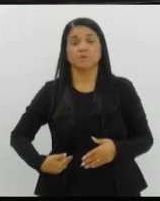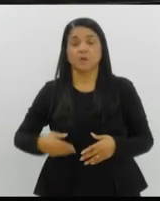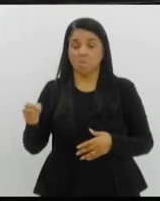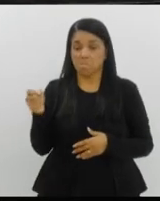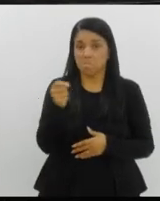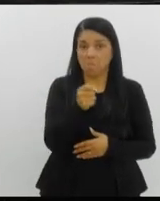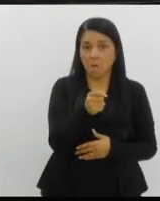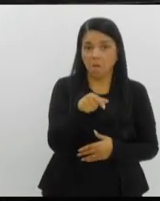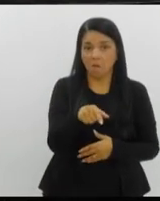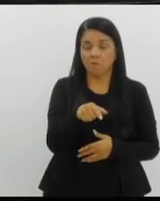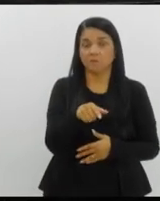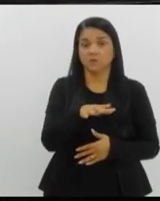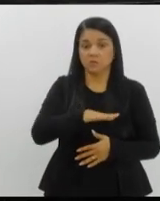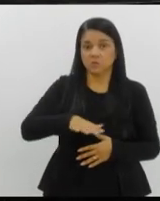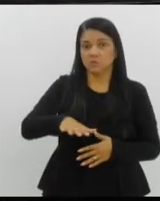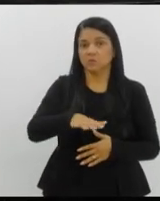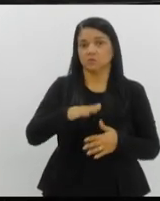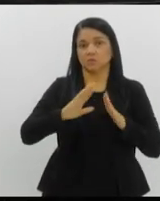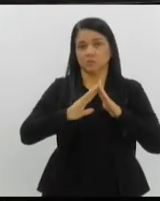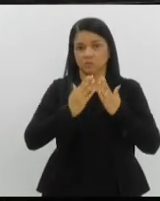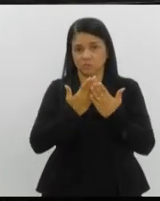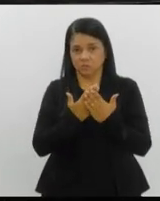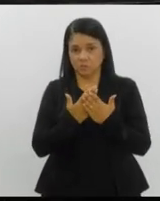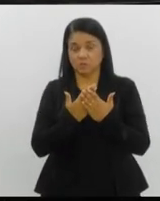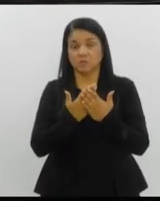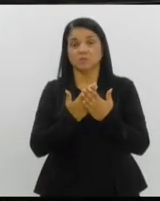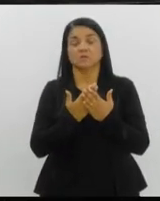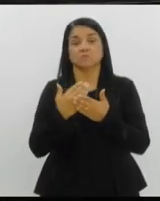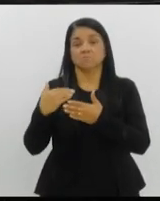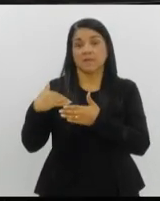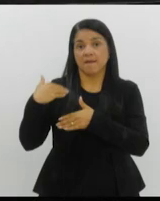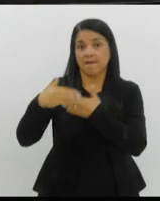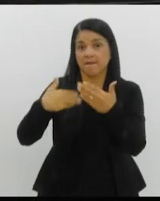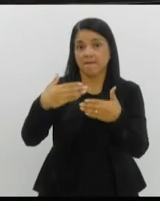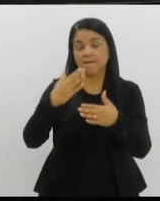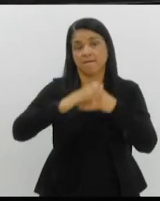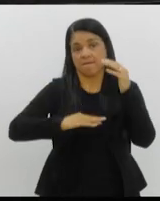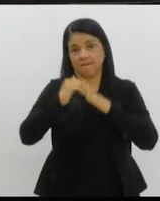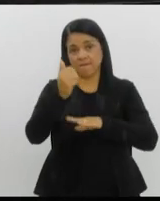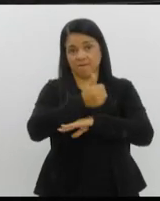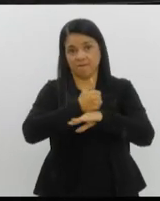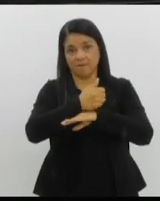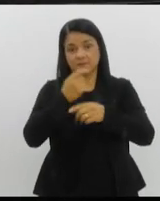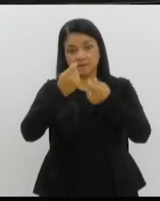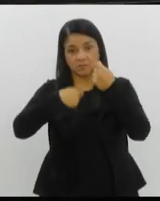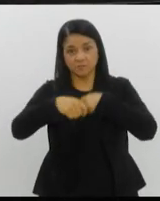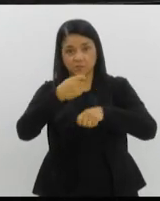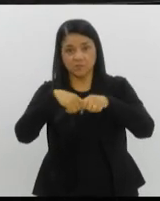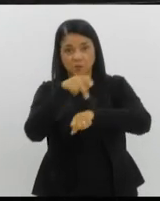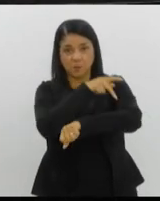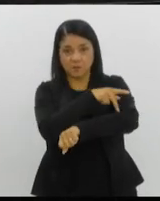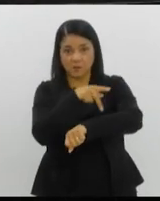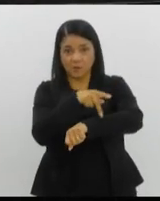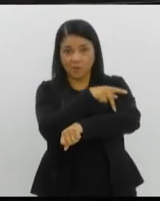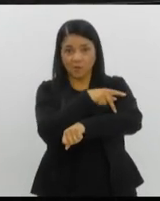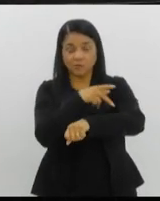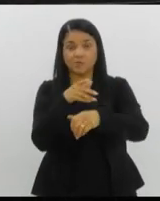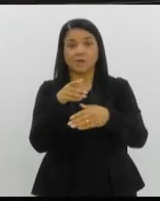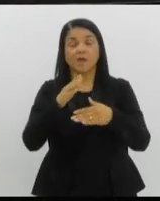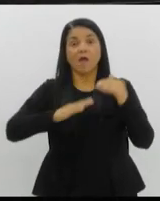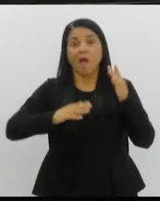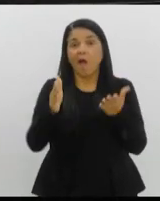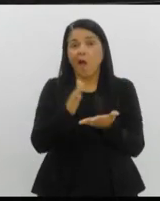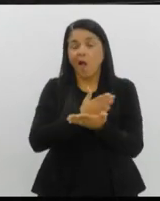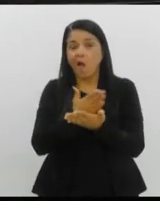espaços educacionais da escola, algumas carreiras, inclusive, da administração pedagógica, e alguns cargos